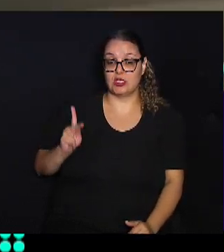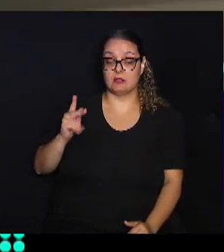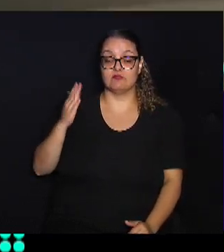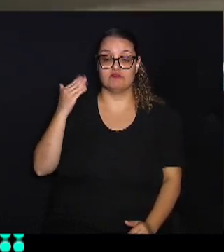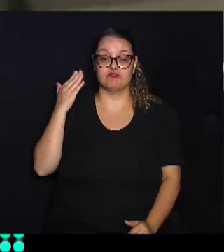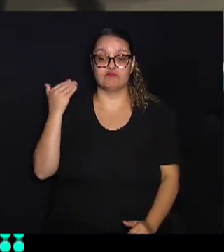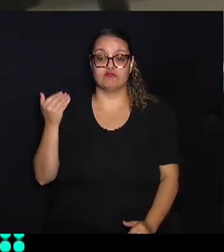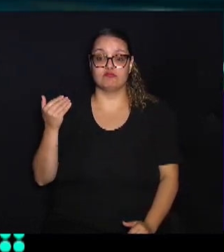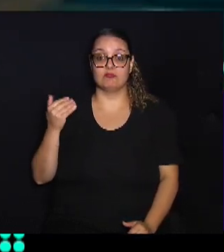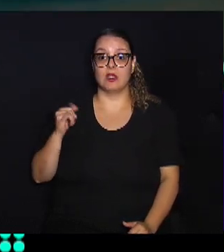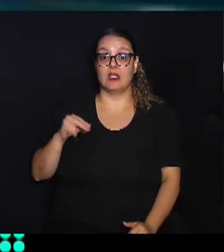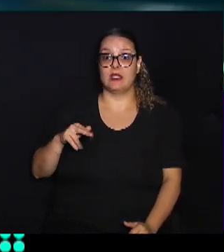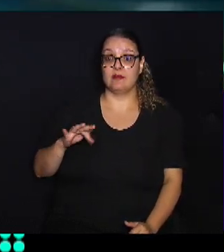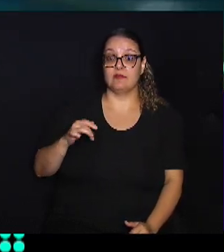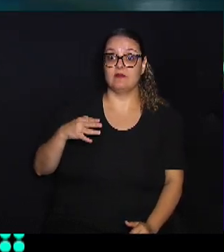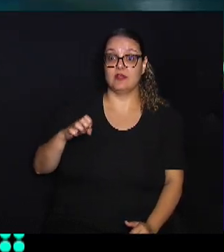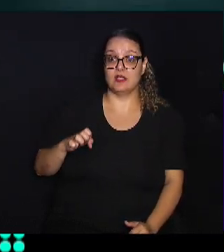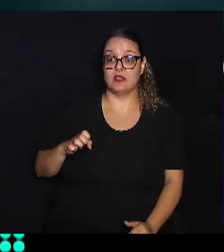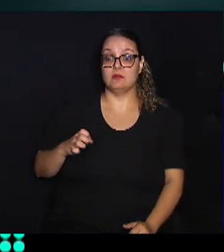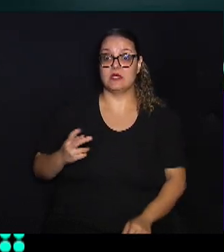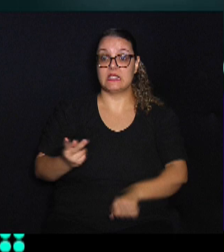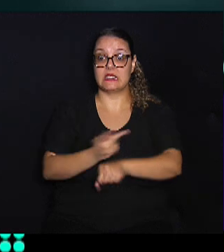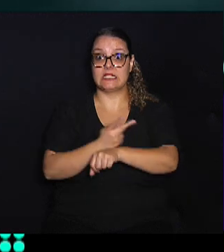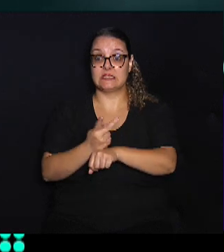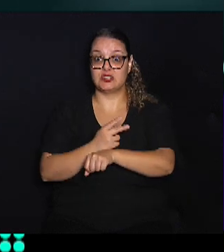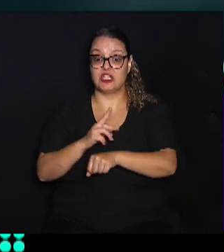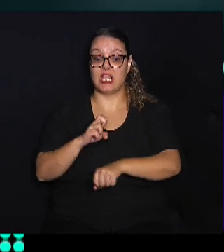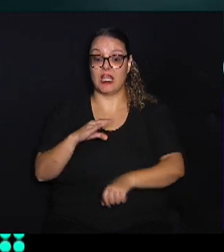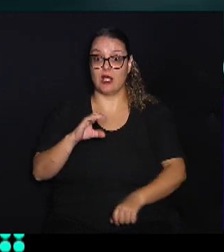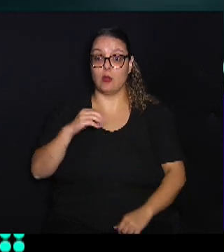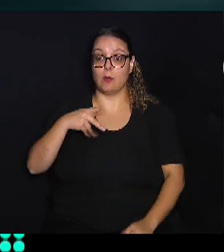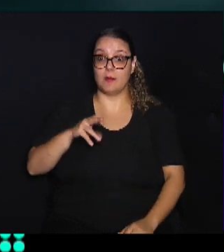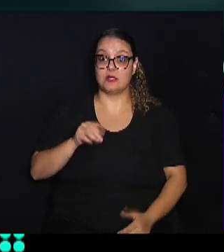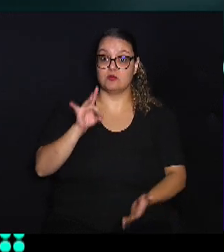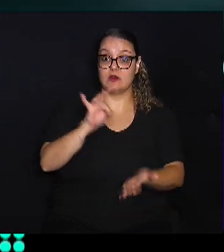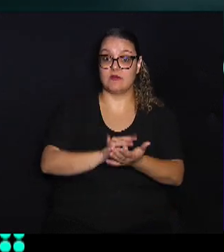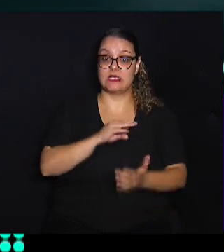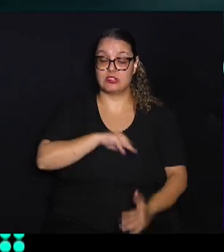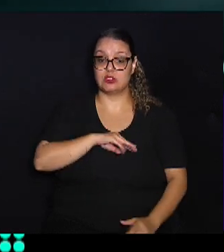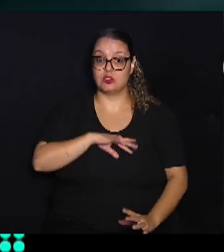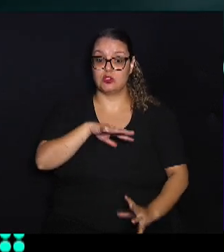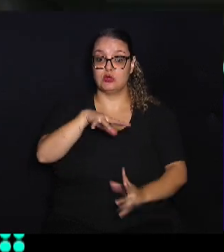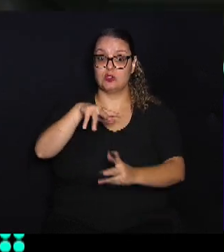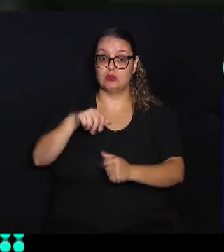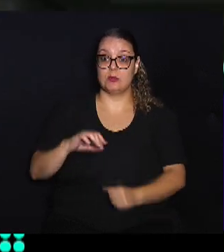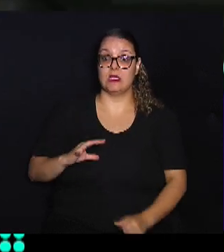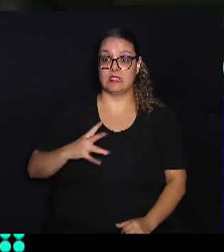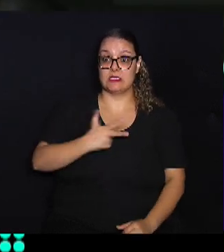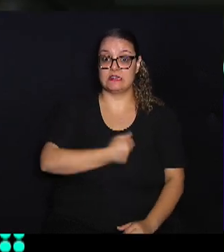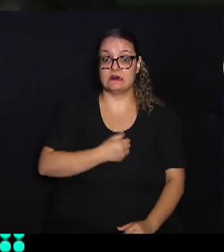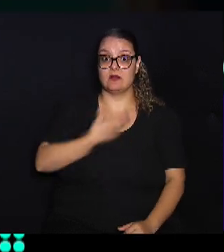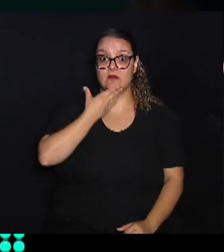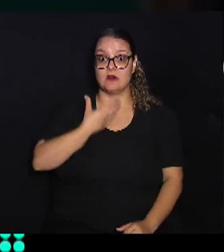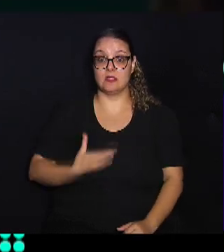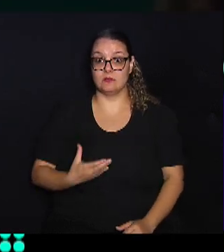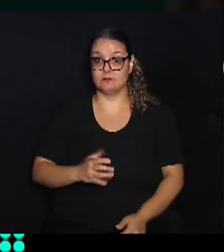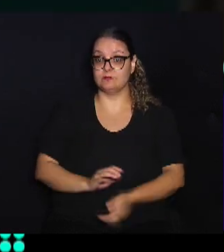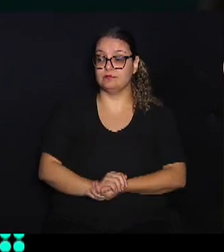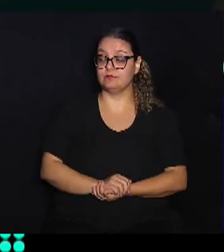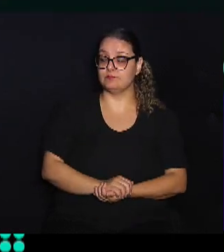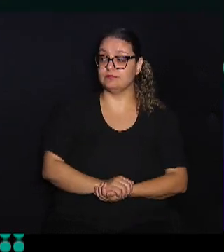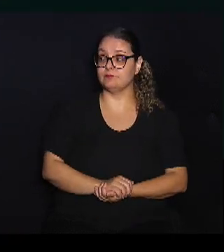famoso e infame caçador de recompensas, numa verdadeira missão global para salvar o Natal.